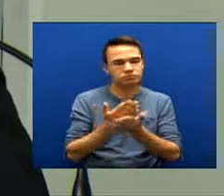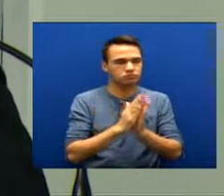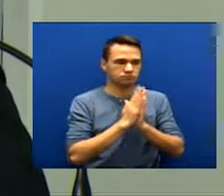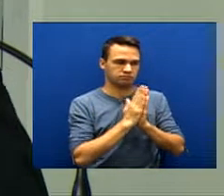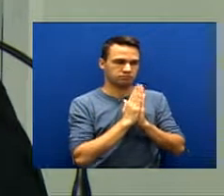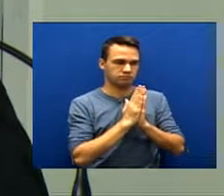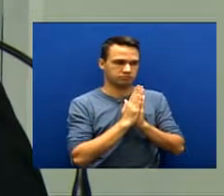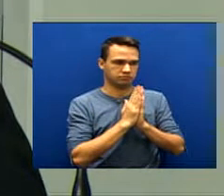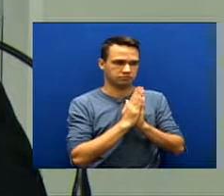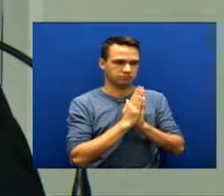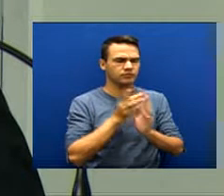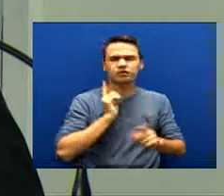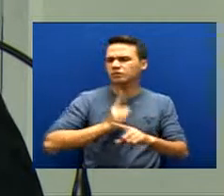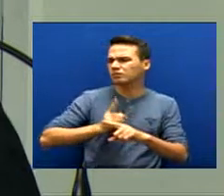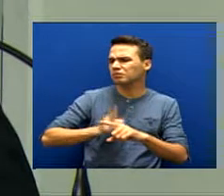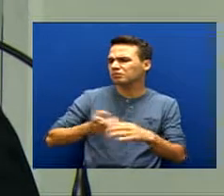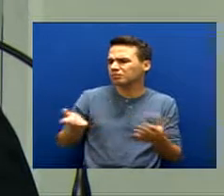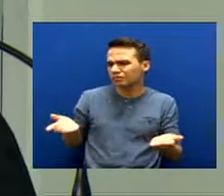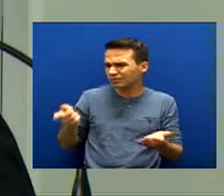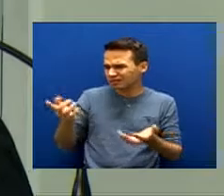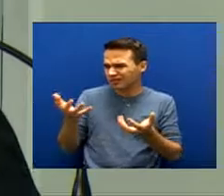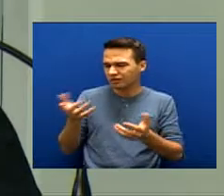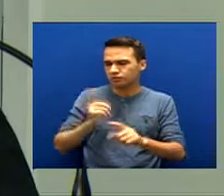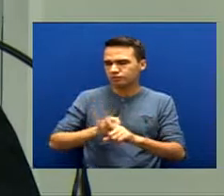a abrangência desse poder transformador.